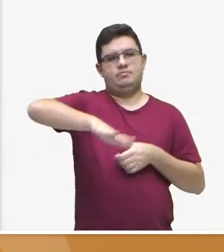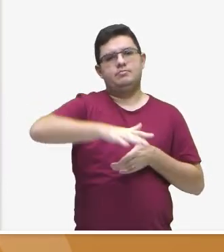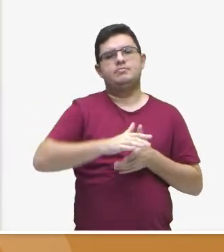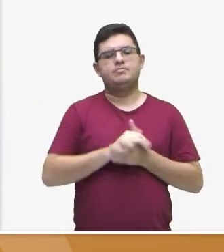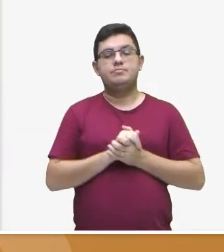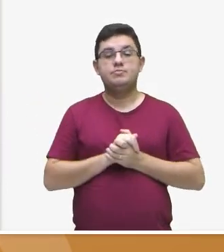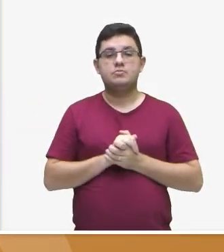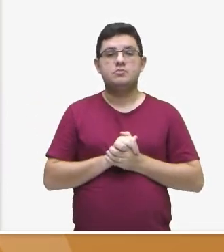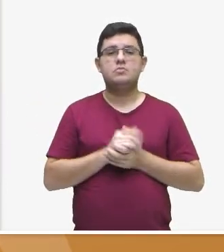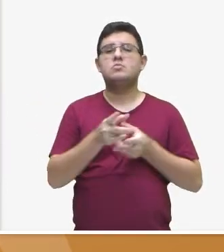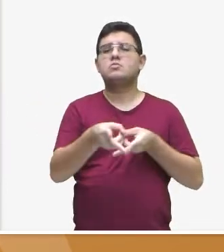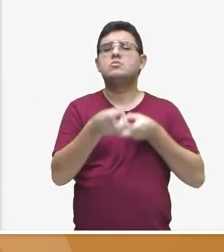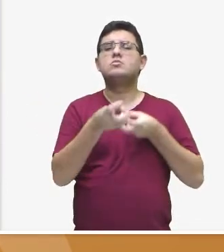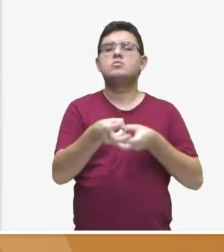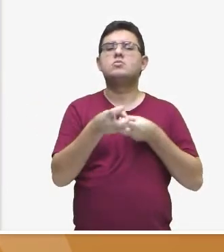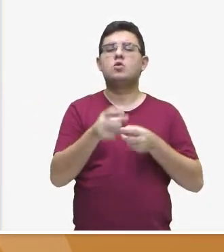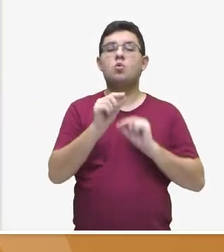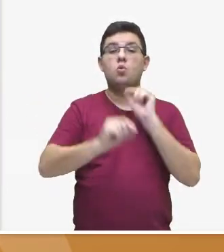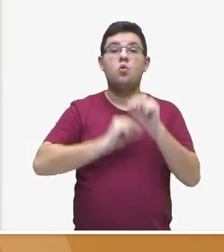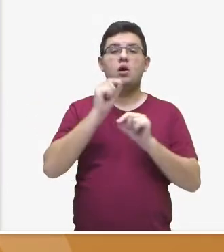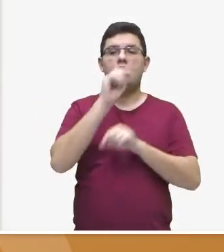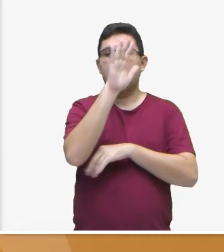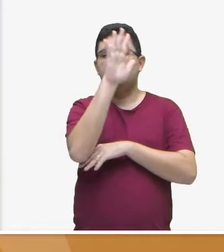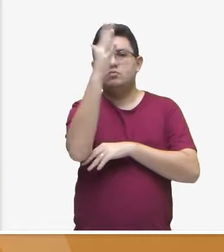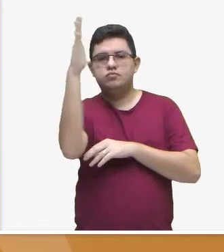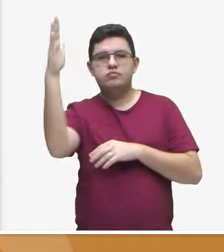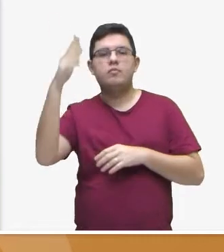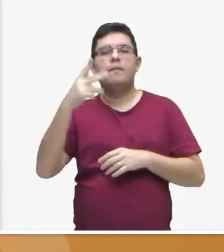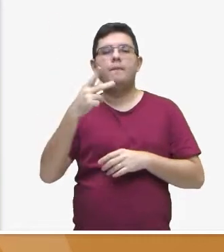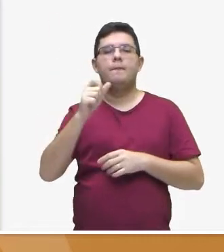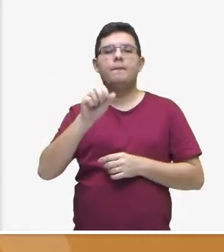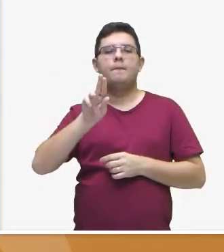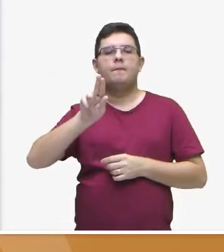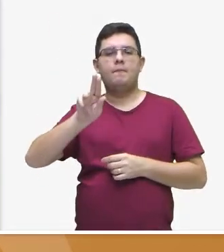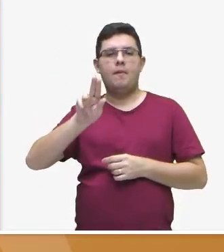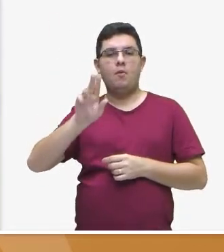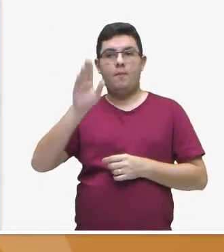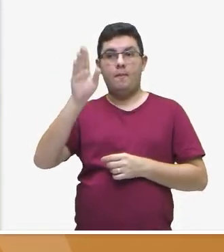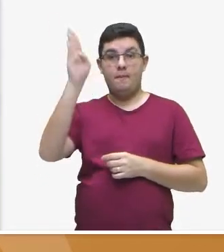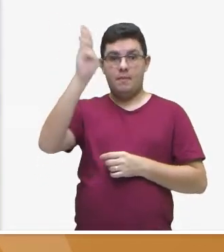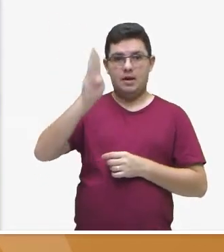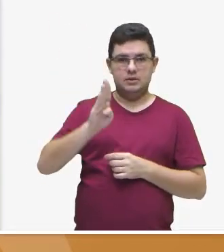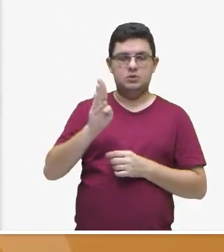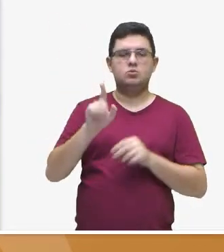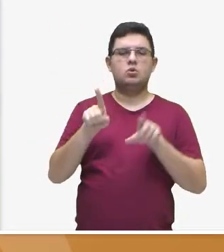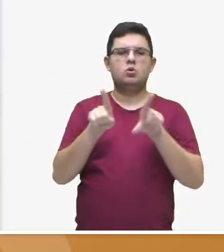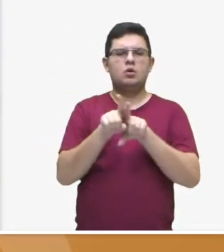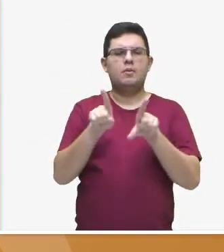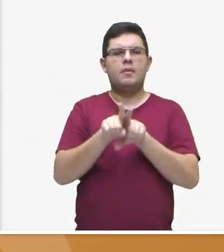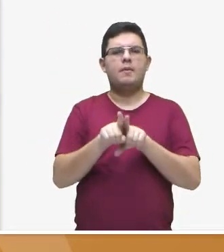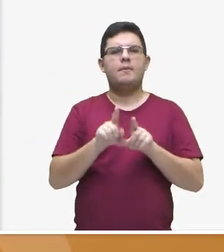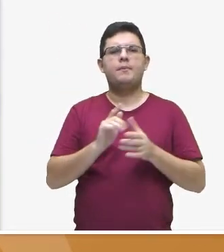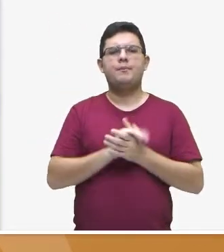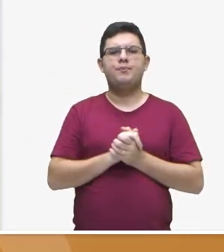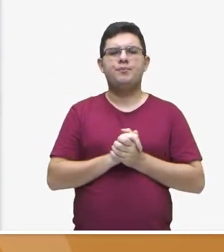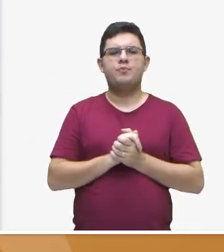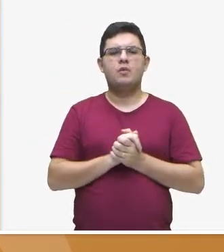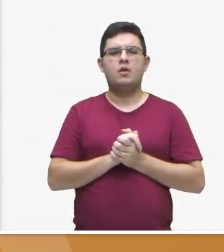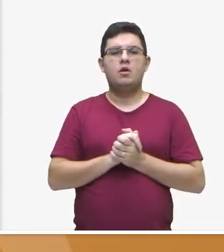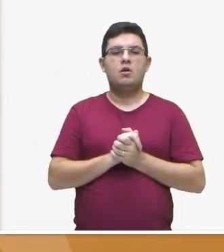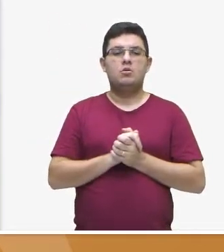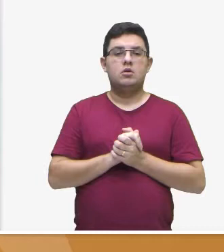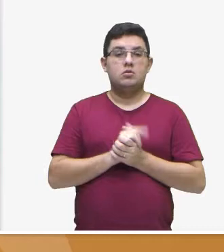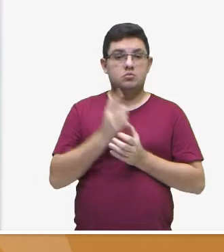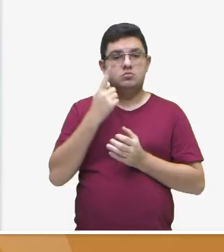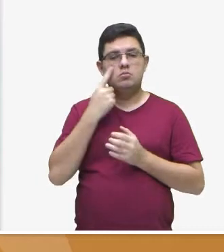aí o pau-brasil, que é o primeiro momento de exploração, e também procurando se encontrava aí aquilo